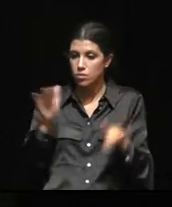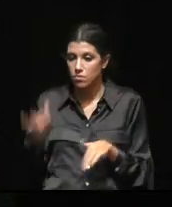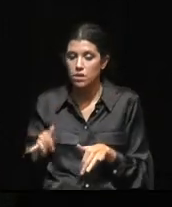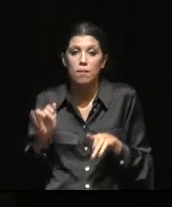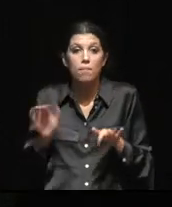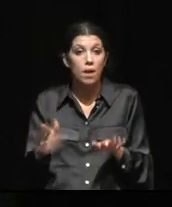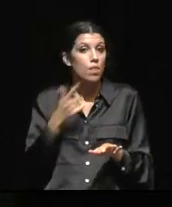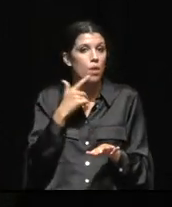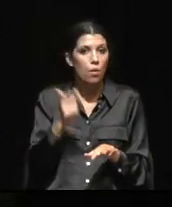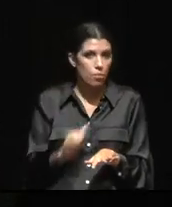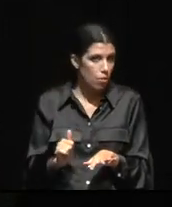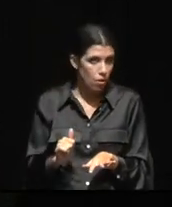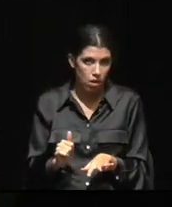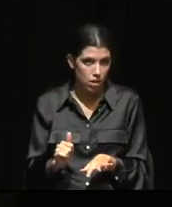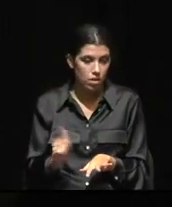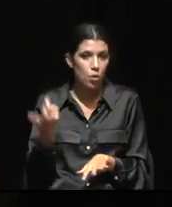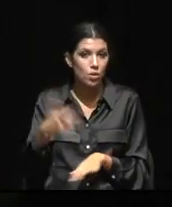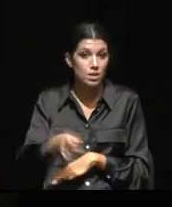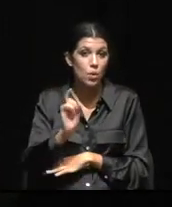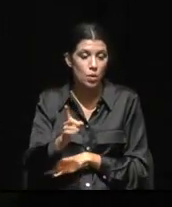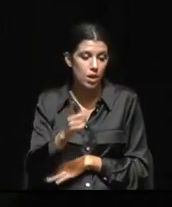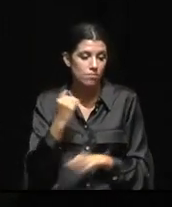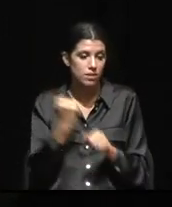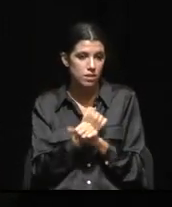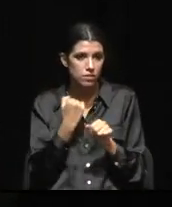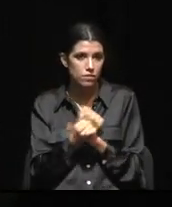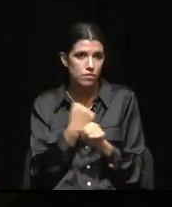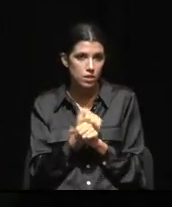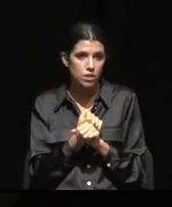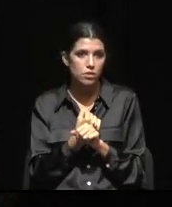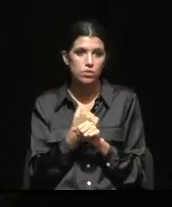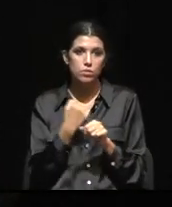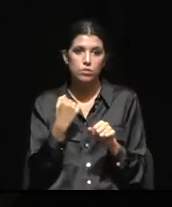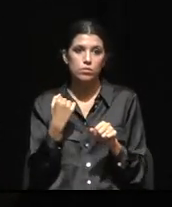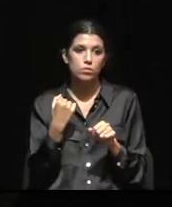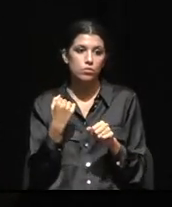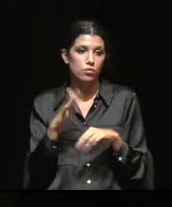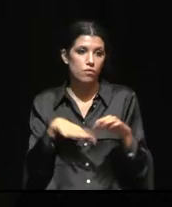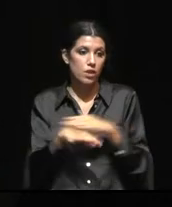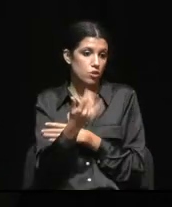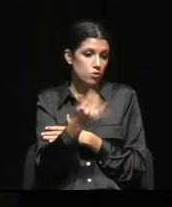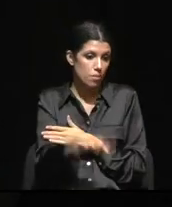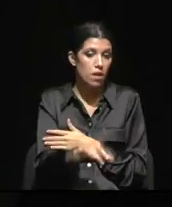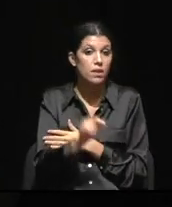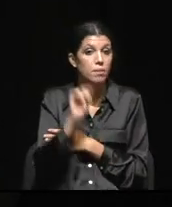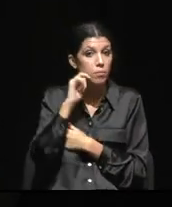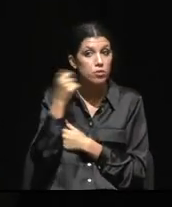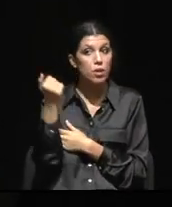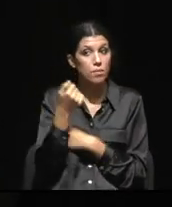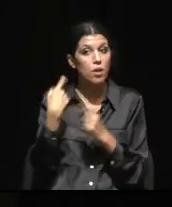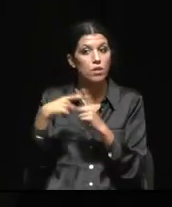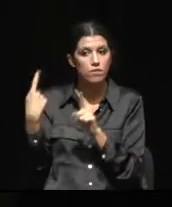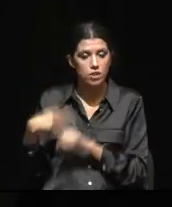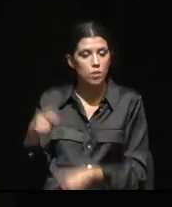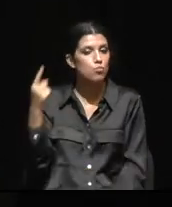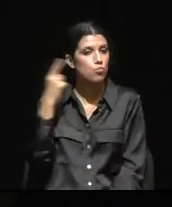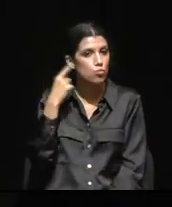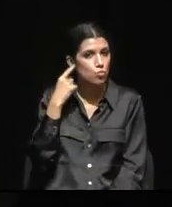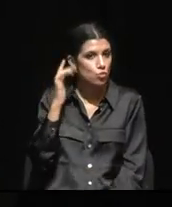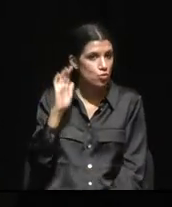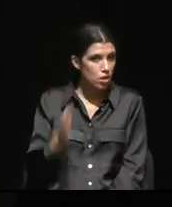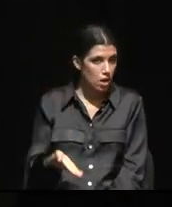queem Dev suceder é que os serviços sejam individamente executados e com danos para a biodiversidade Como já tivemos